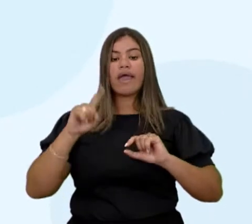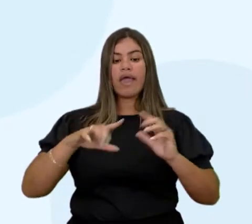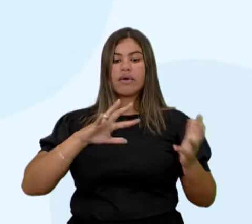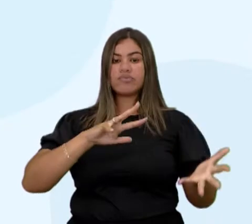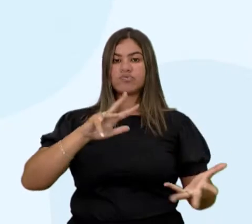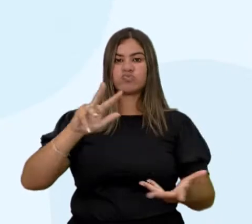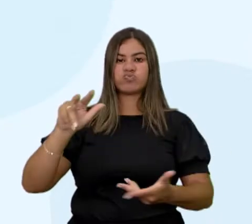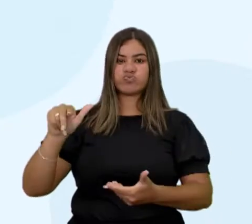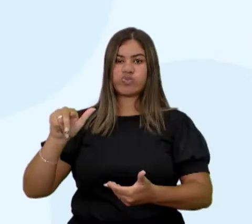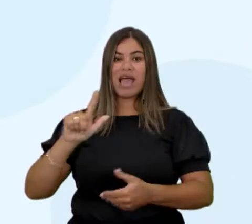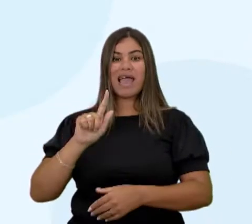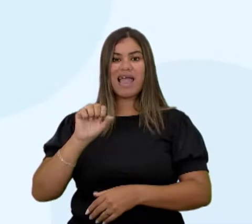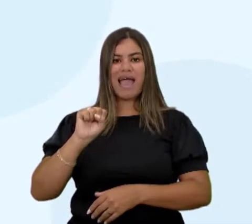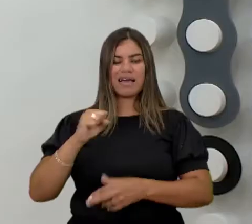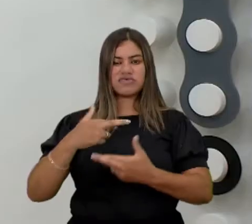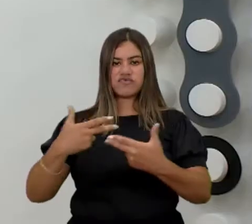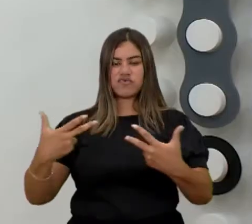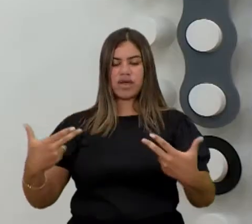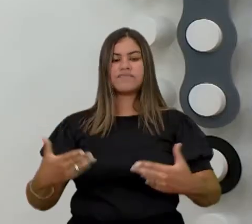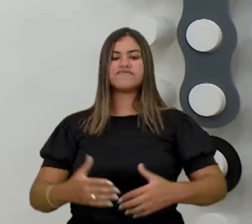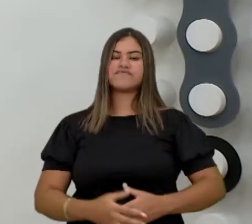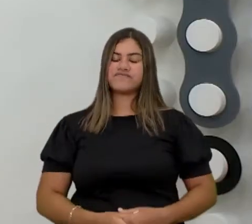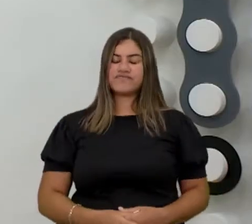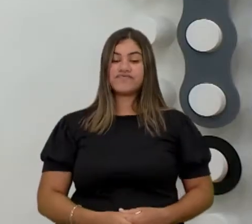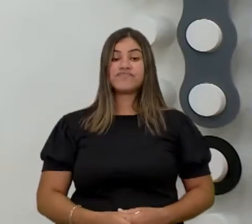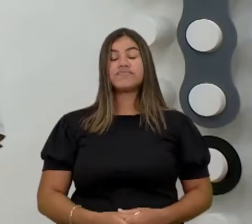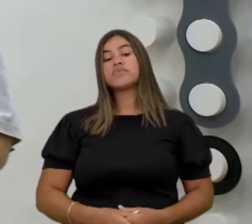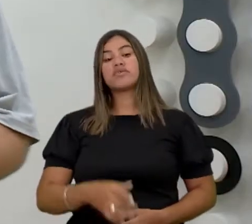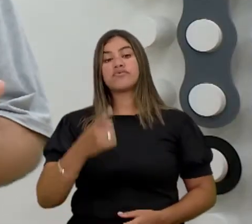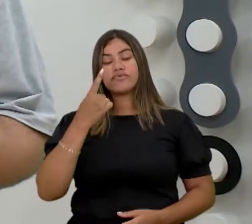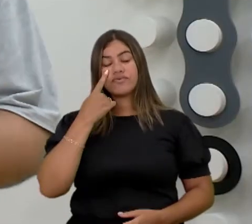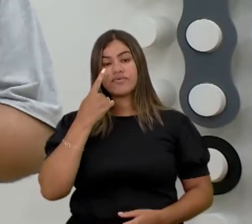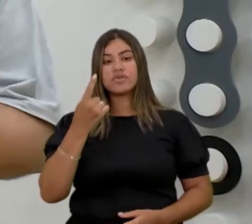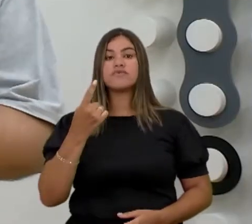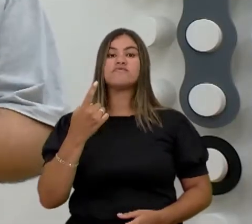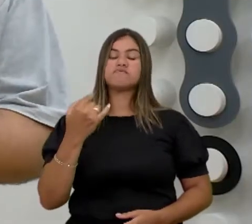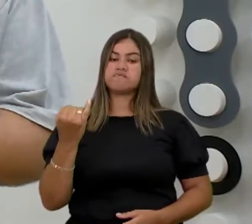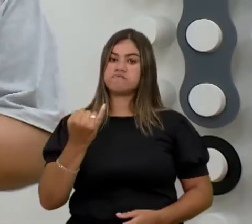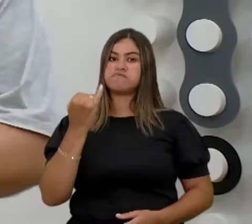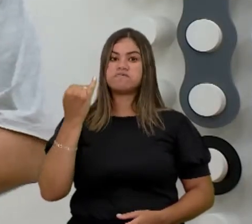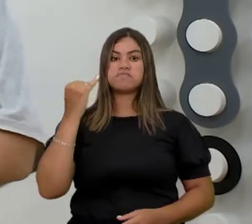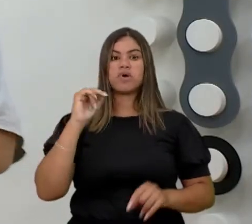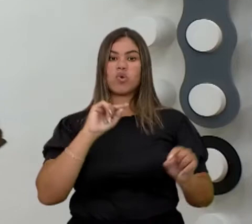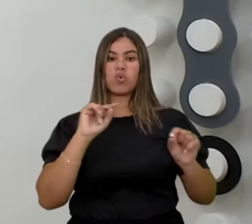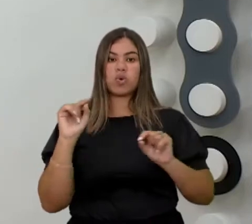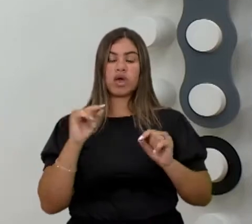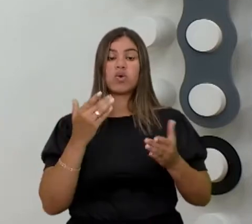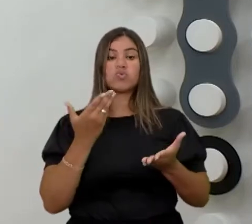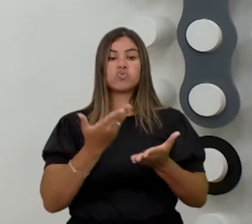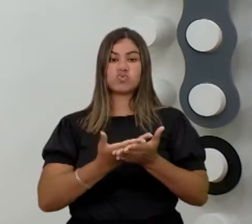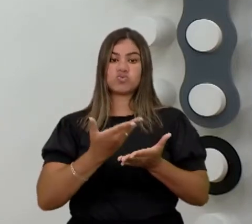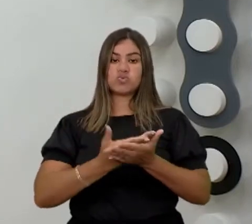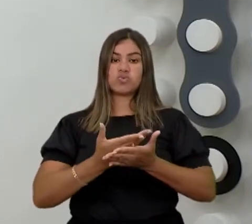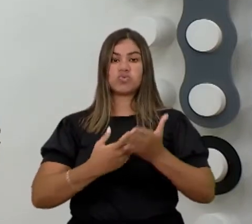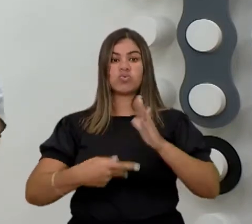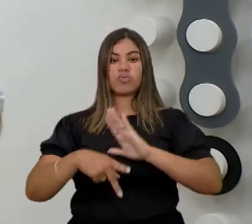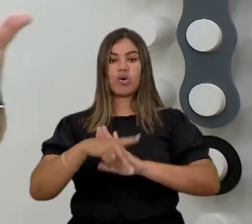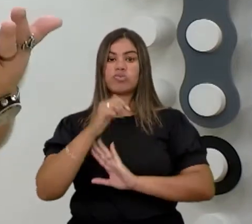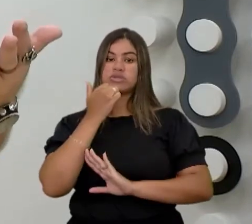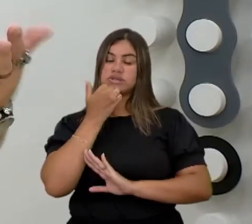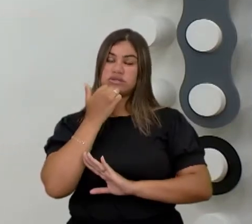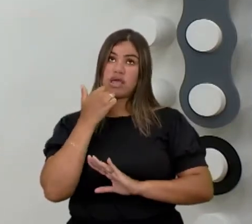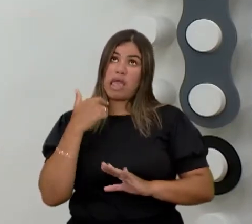universo. Olha que interessante, né, que o processo, né, feito aí, né, estudado aí pelos cientistas, né, eu não